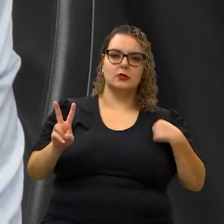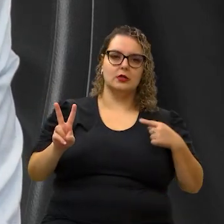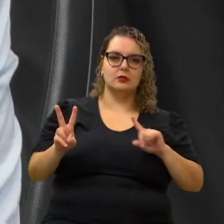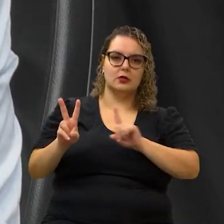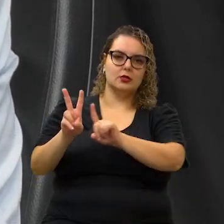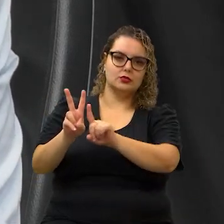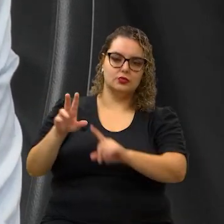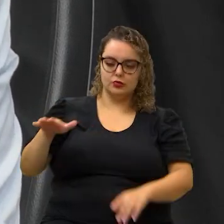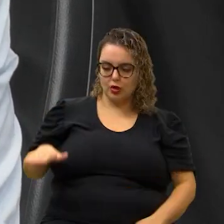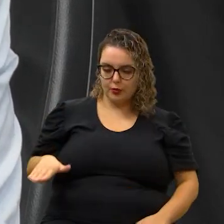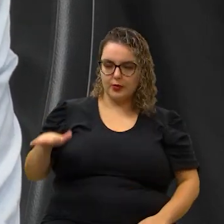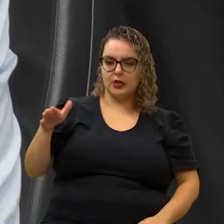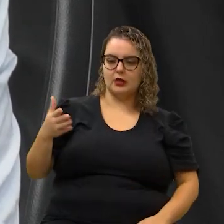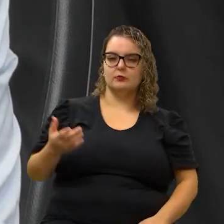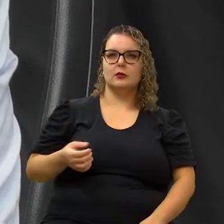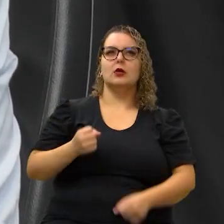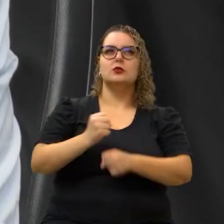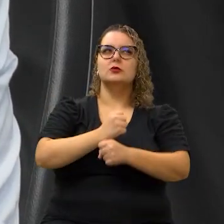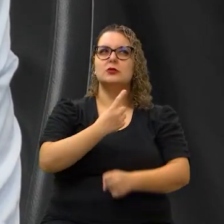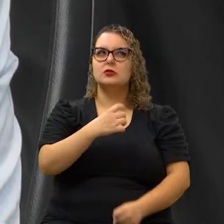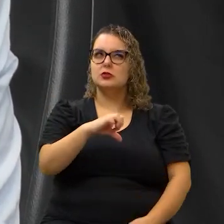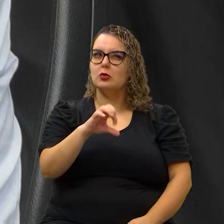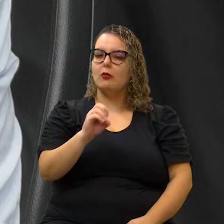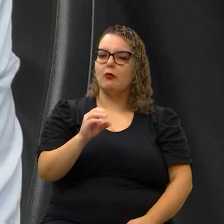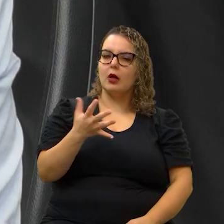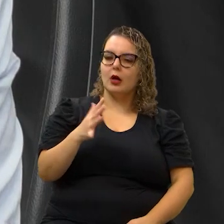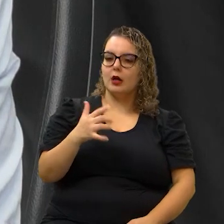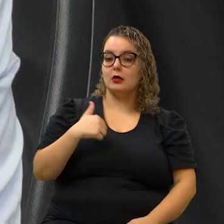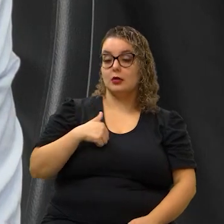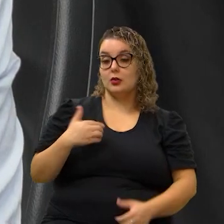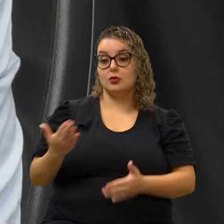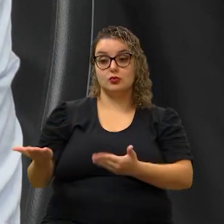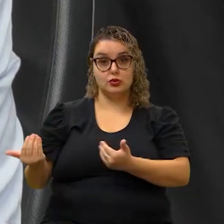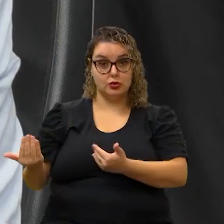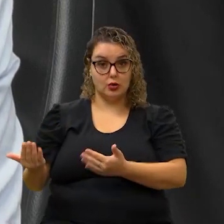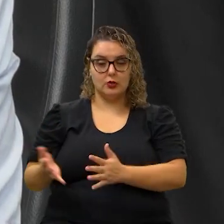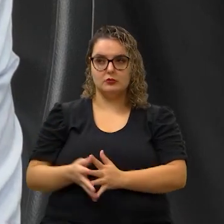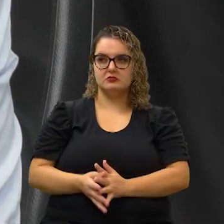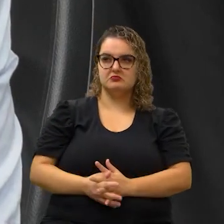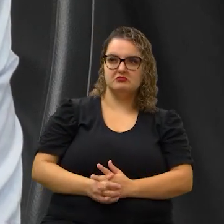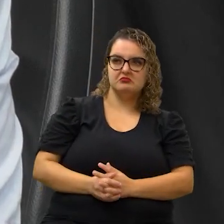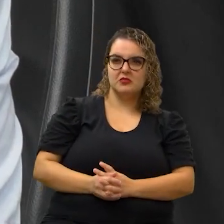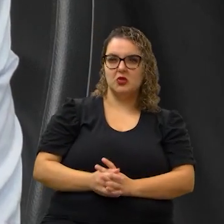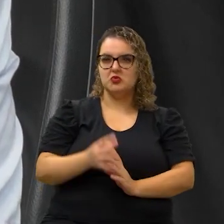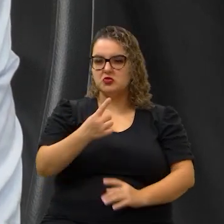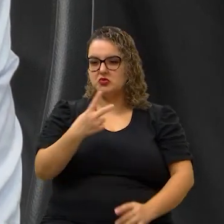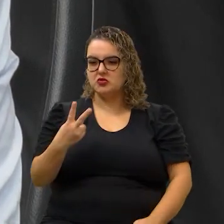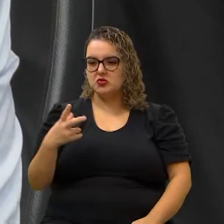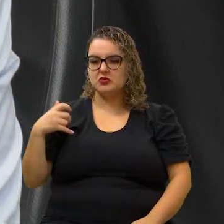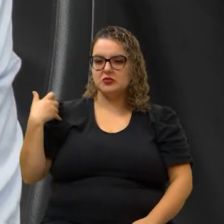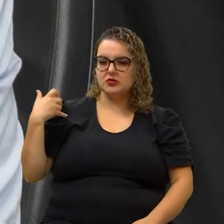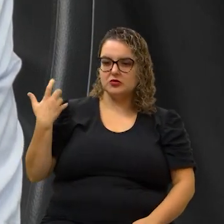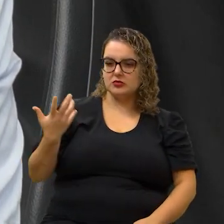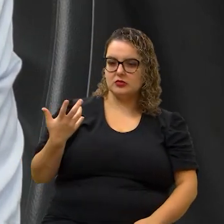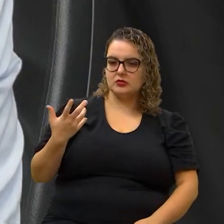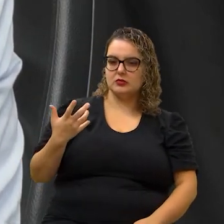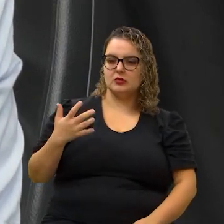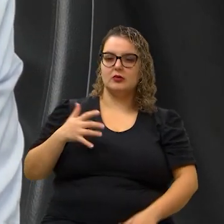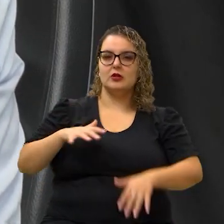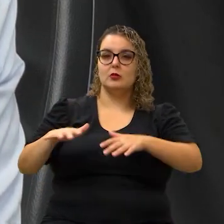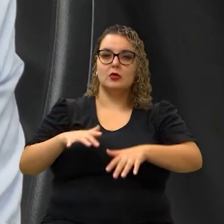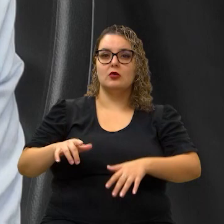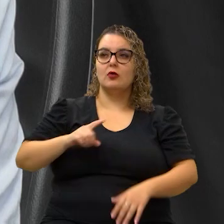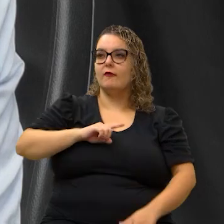pais. Nos anos 90, eu ainda era muito novo, tinha assim uns 12 anos, teve aquele movimento do